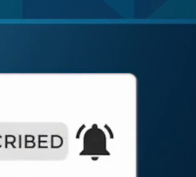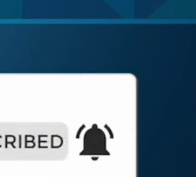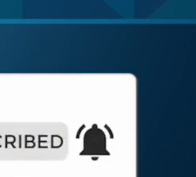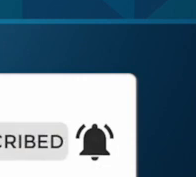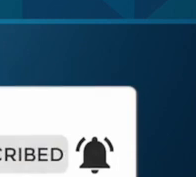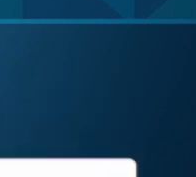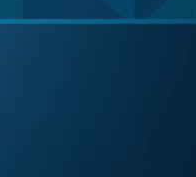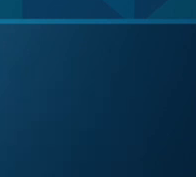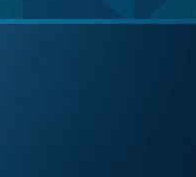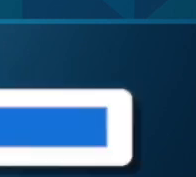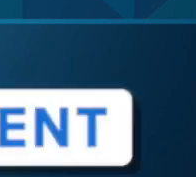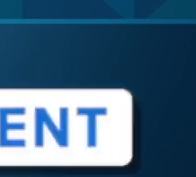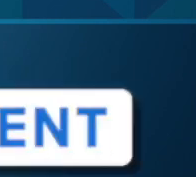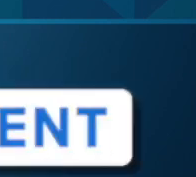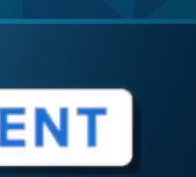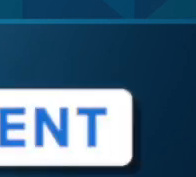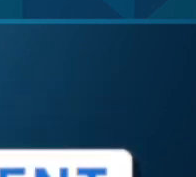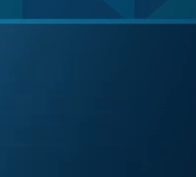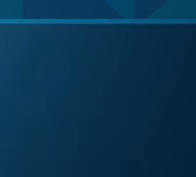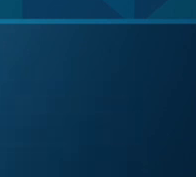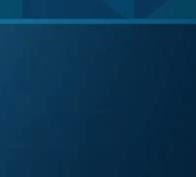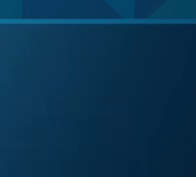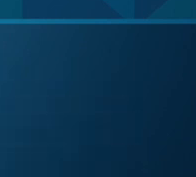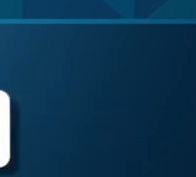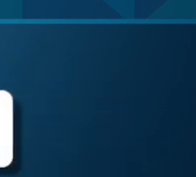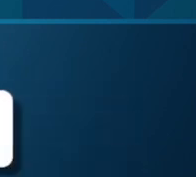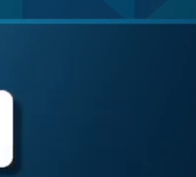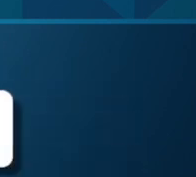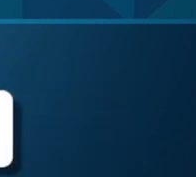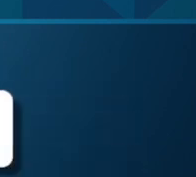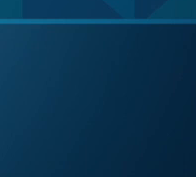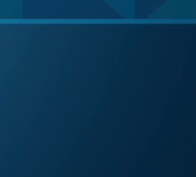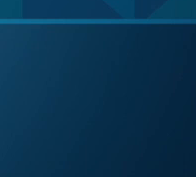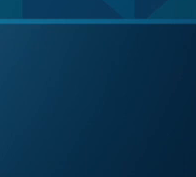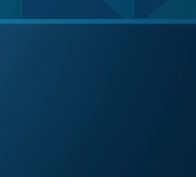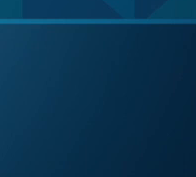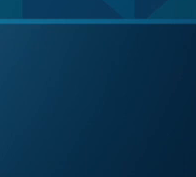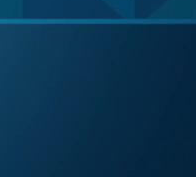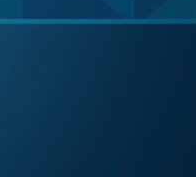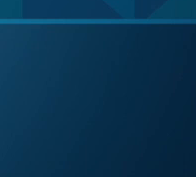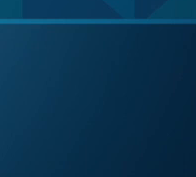butão notificação. Fo comentário no fahetutang ba media social siraselak.